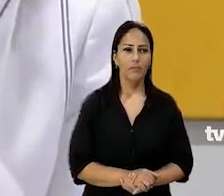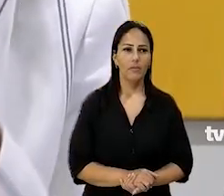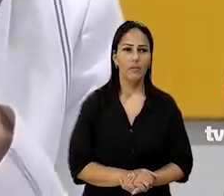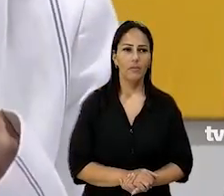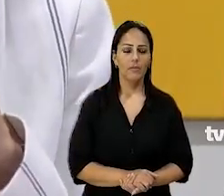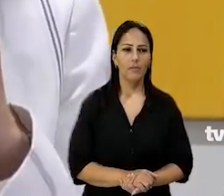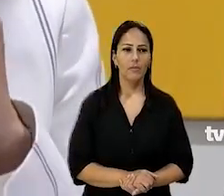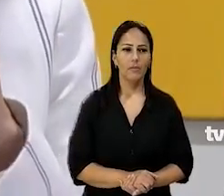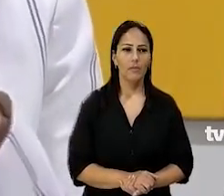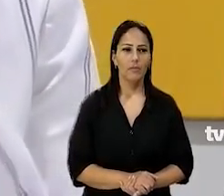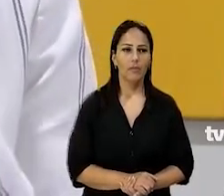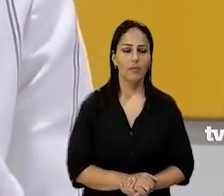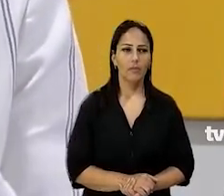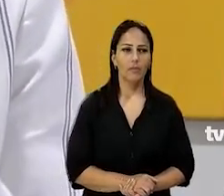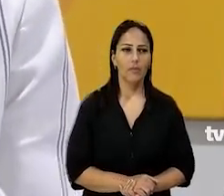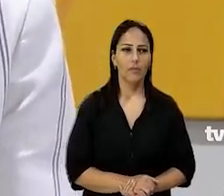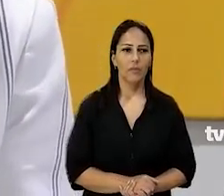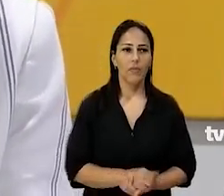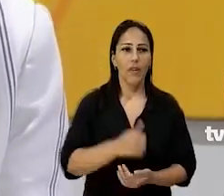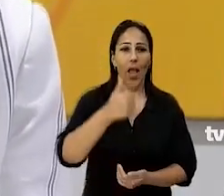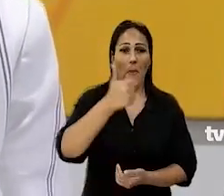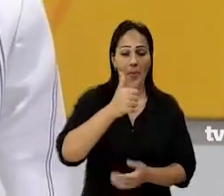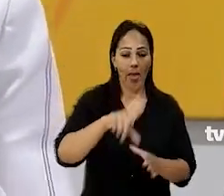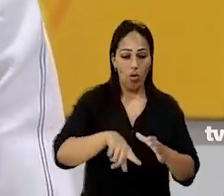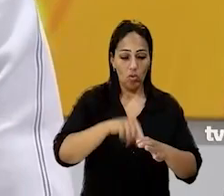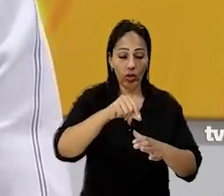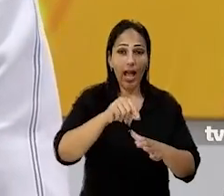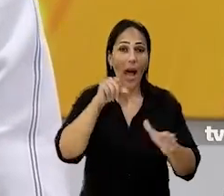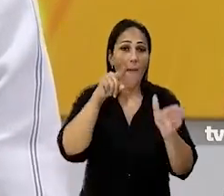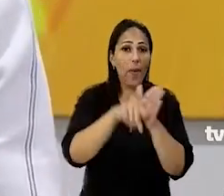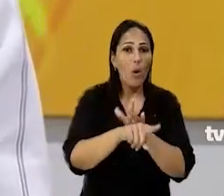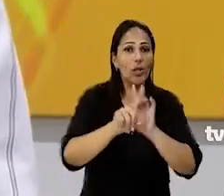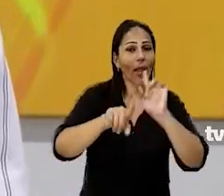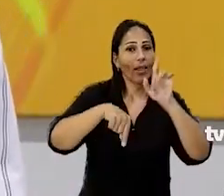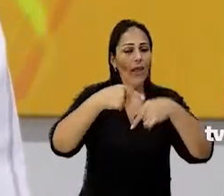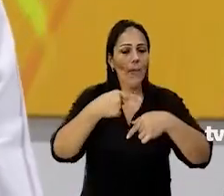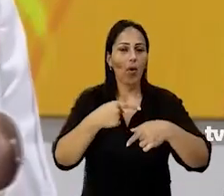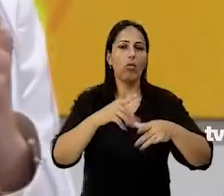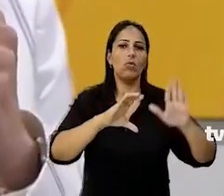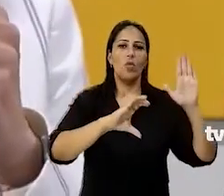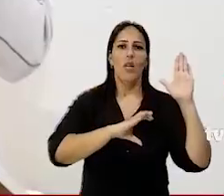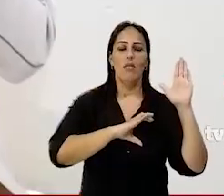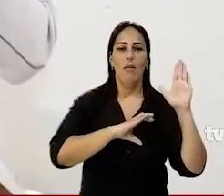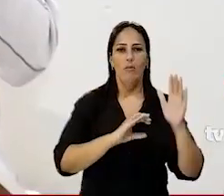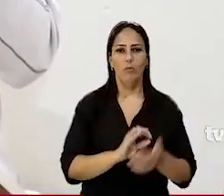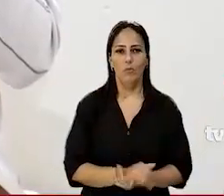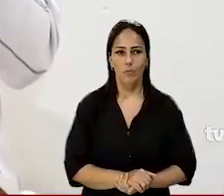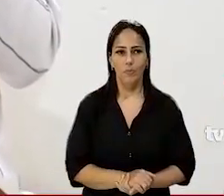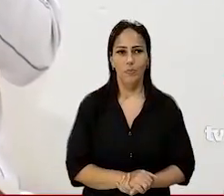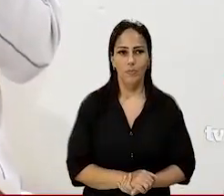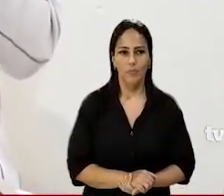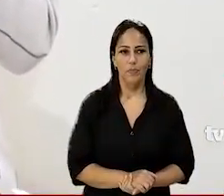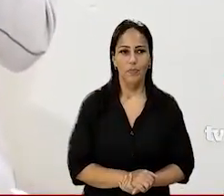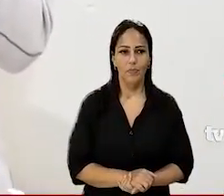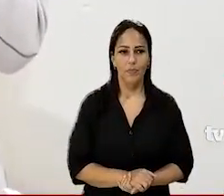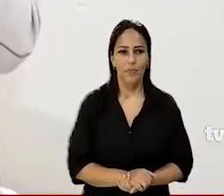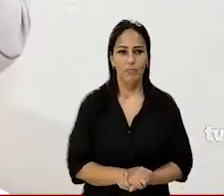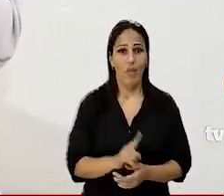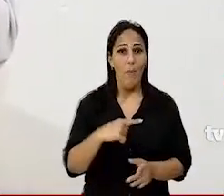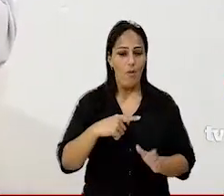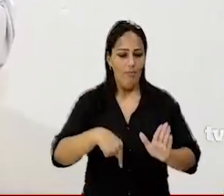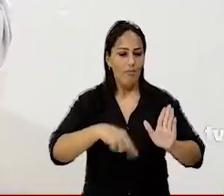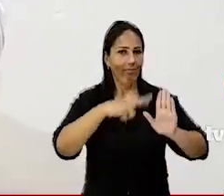A primeira pergunta, perfeito. Então, primeiro a gente sorteia a pergunta e depois sorteia o candidato conforme as regras que